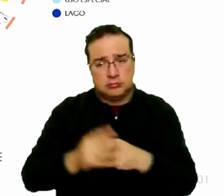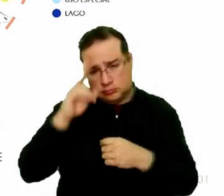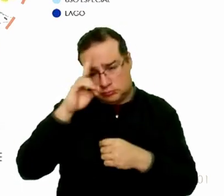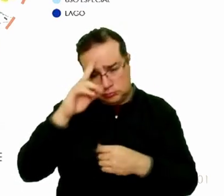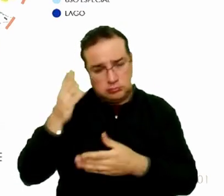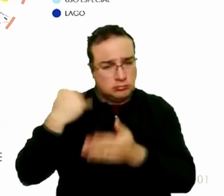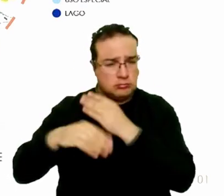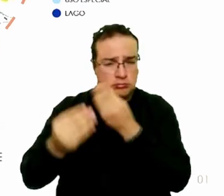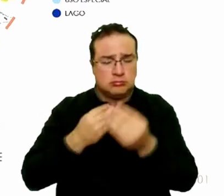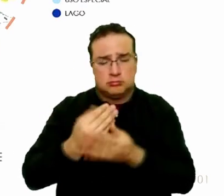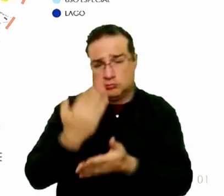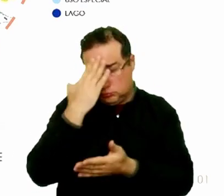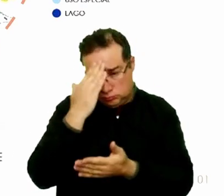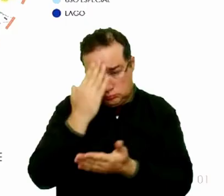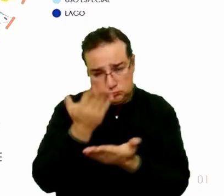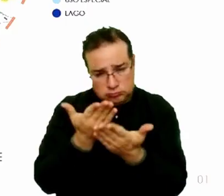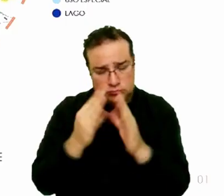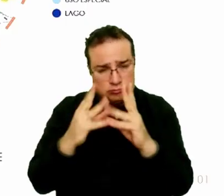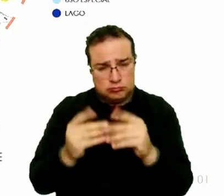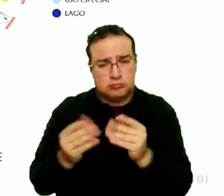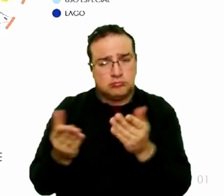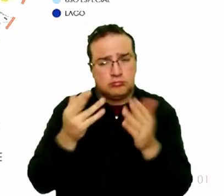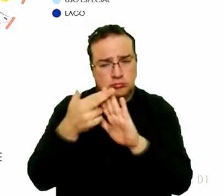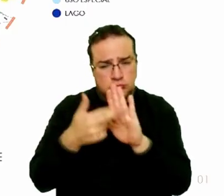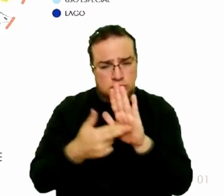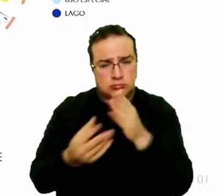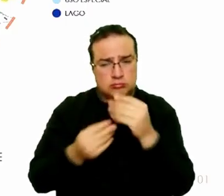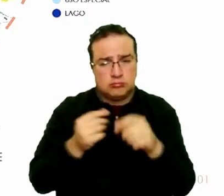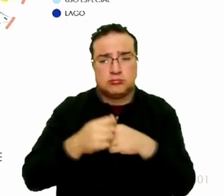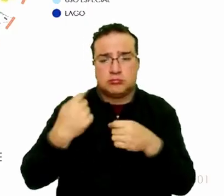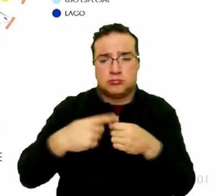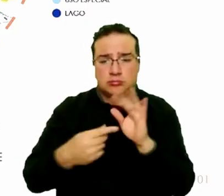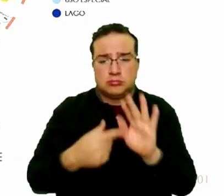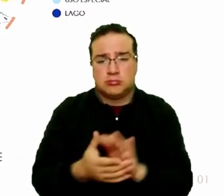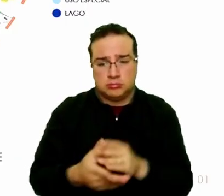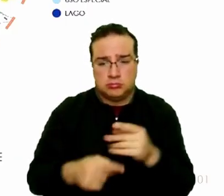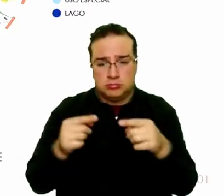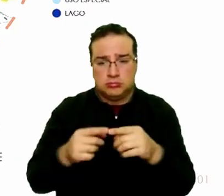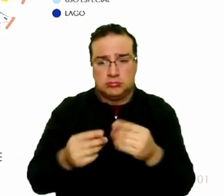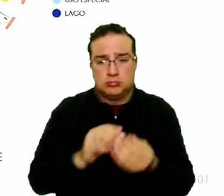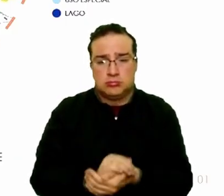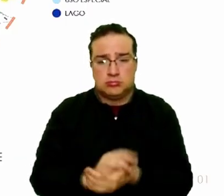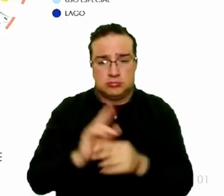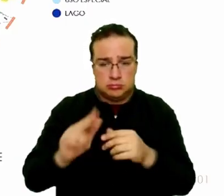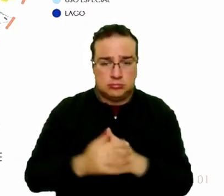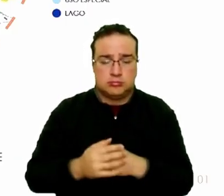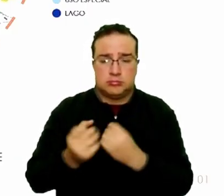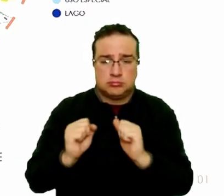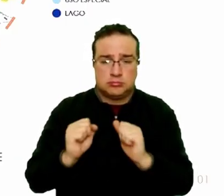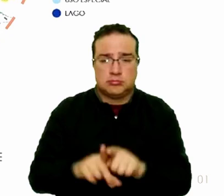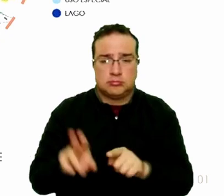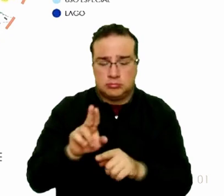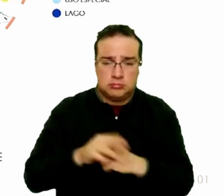da cidade. Então, entendendo e estudando todos esses parâmetros urbanísticos da cidade, os vazios urbanos que a cidade possui, o